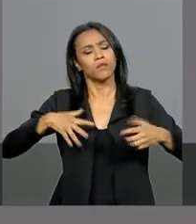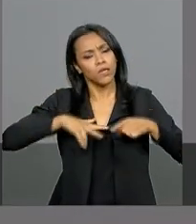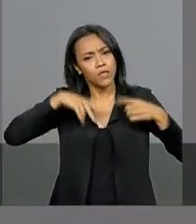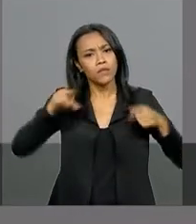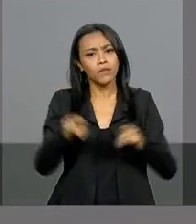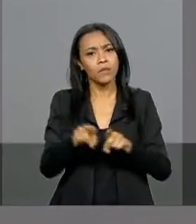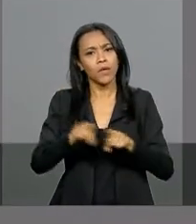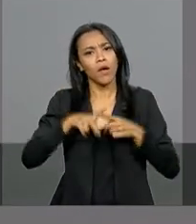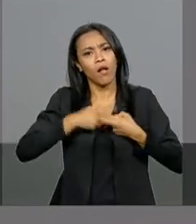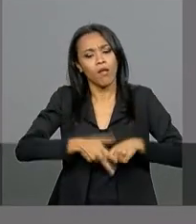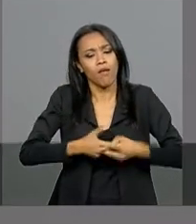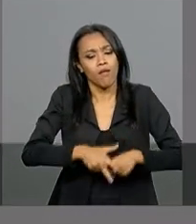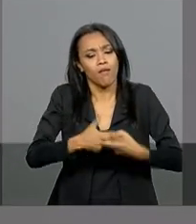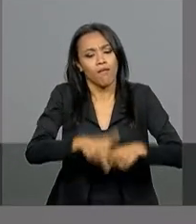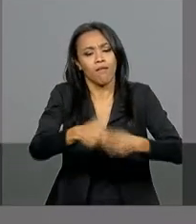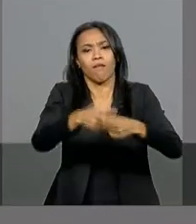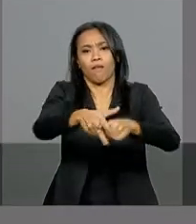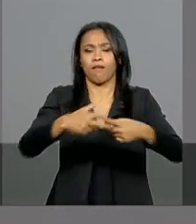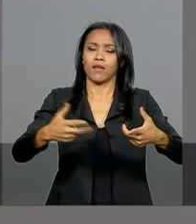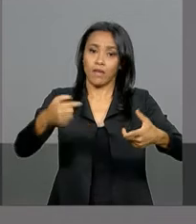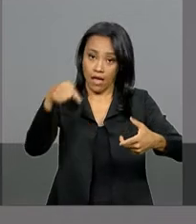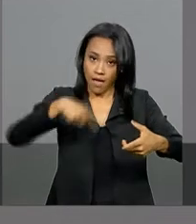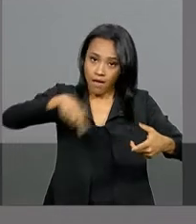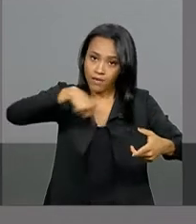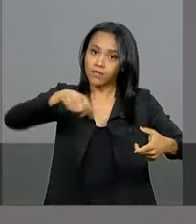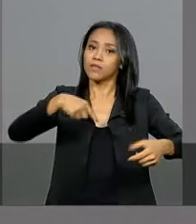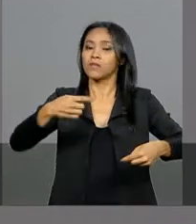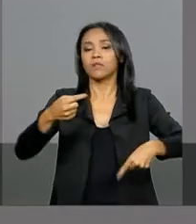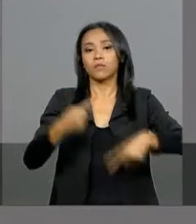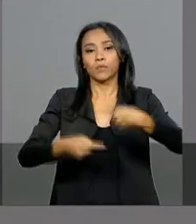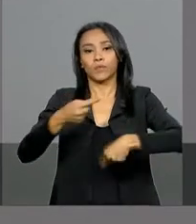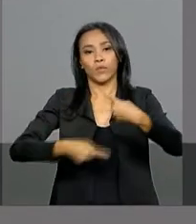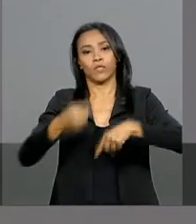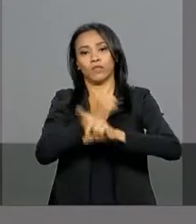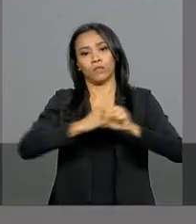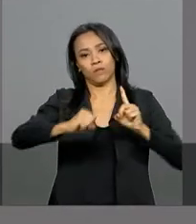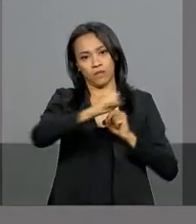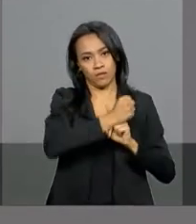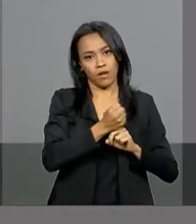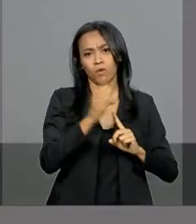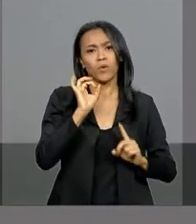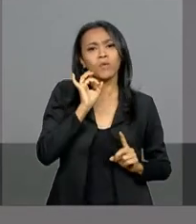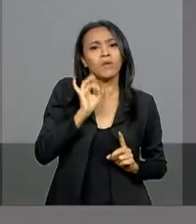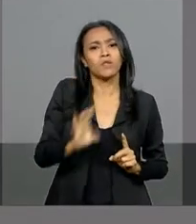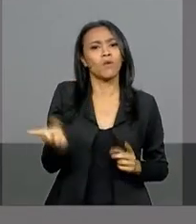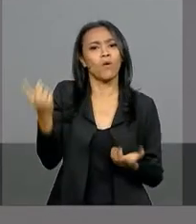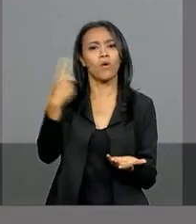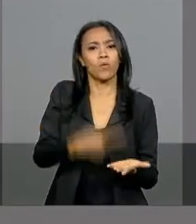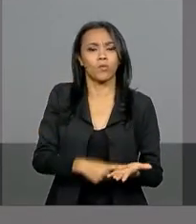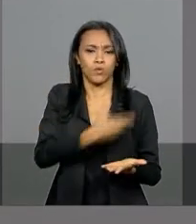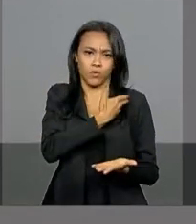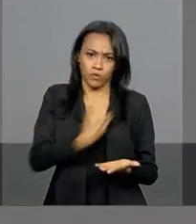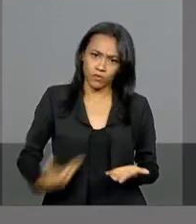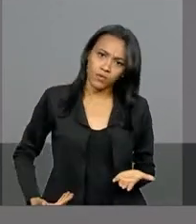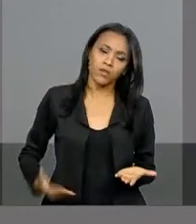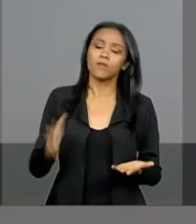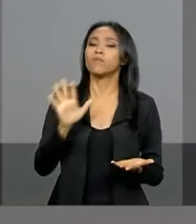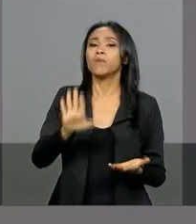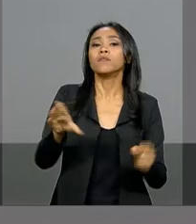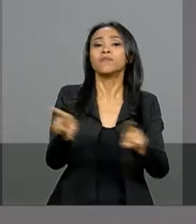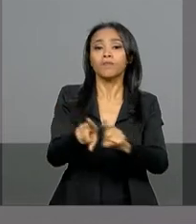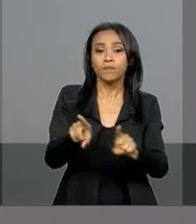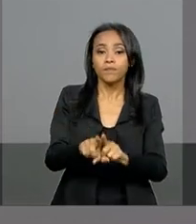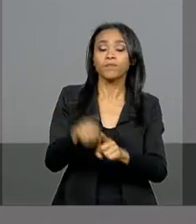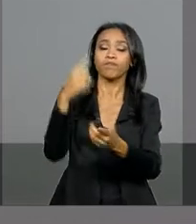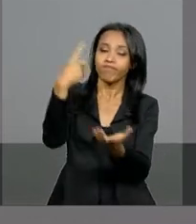estas políticas sociais que envolvem também não só o estado e agentes públicos mais a própria